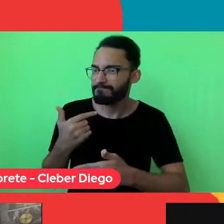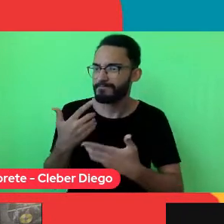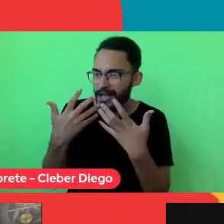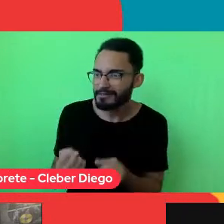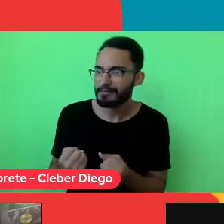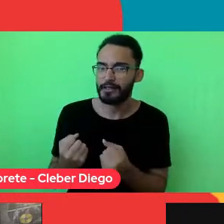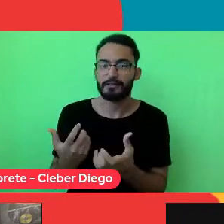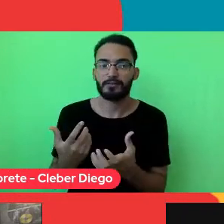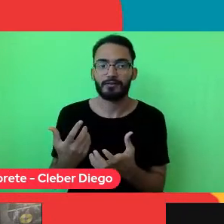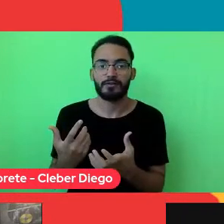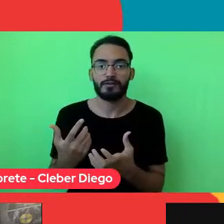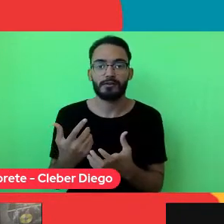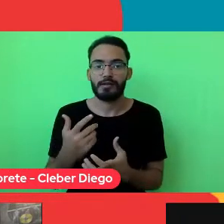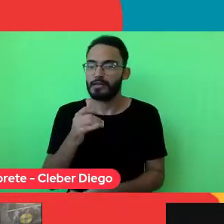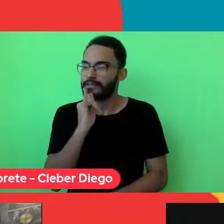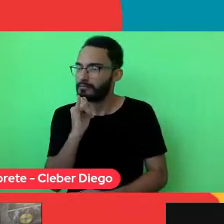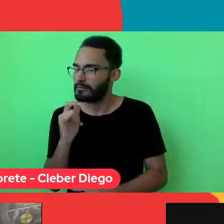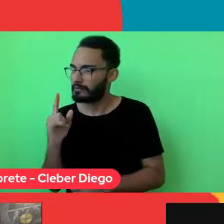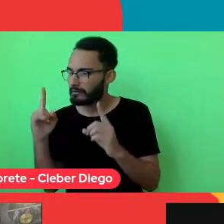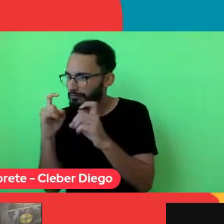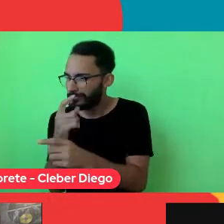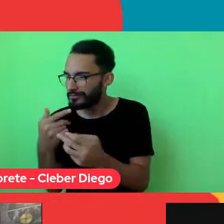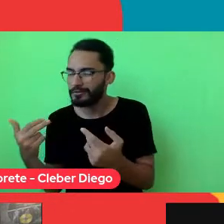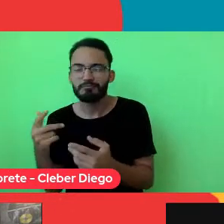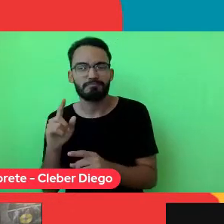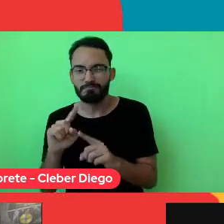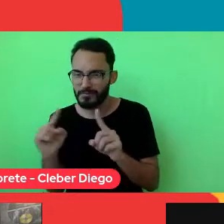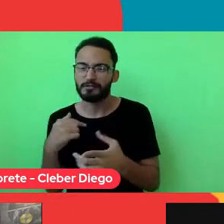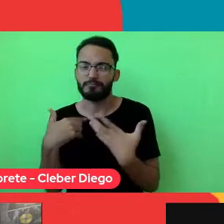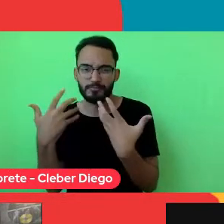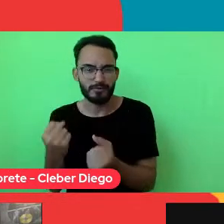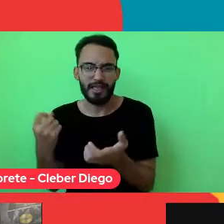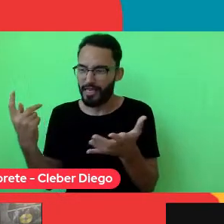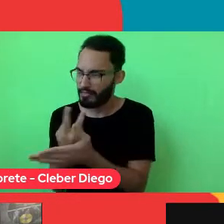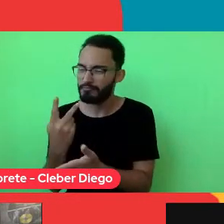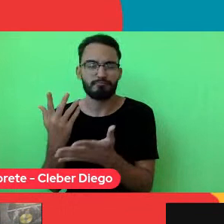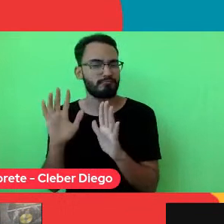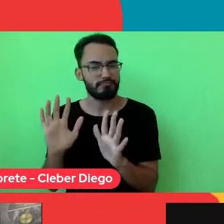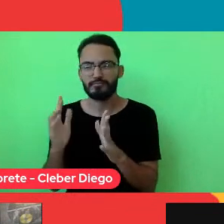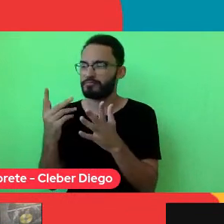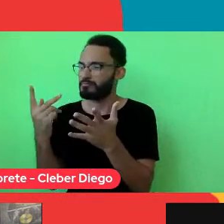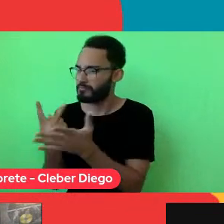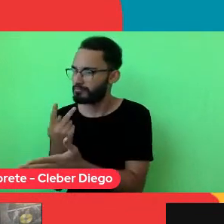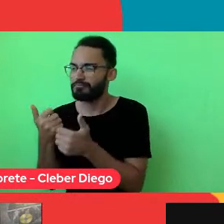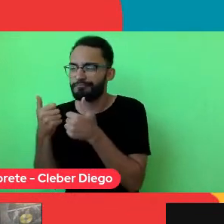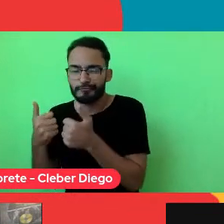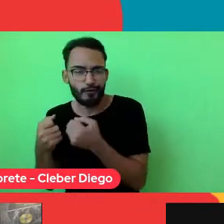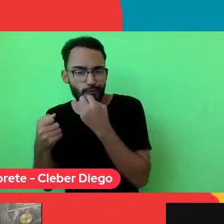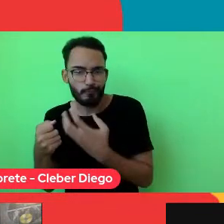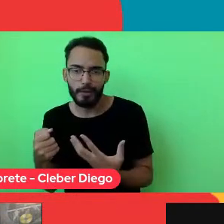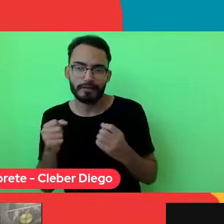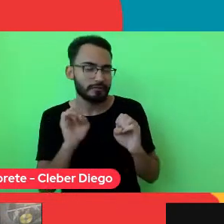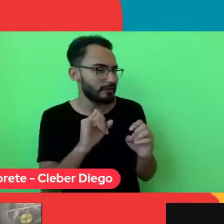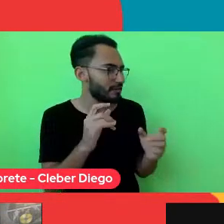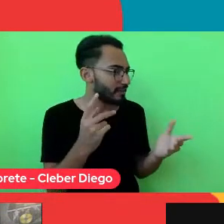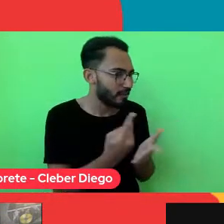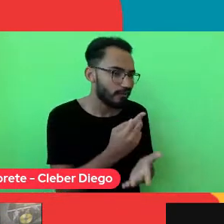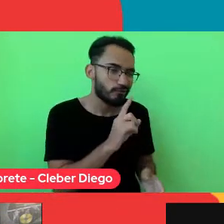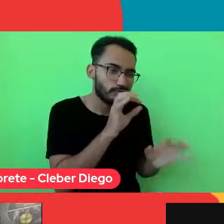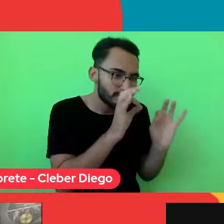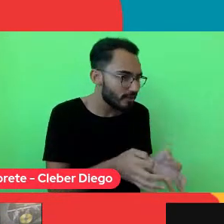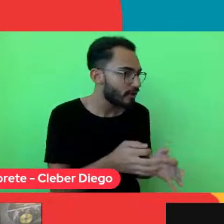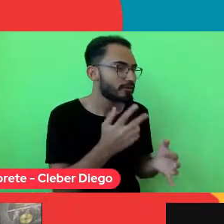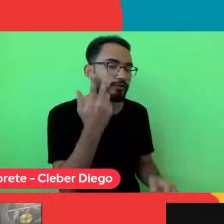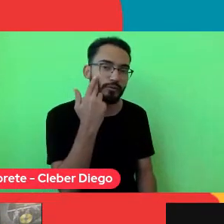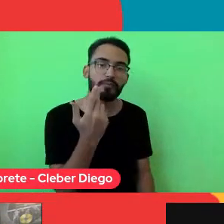ter conforto com a vulnerabilidade um pouco mais. Ser capaz de tudo bem, errei, de se errar e se não der certo, falar tudo bem, errei, não dei certo. Eu acho que isso